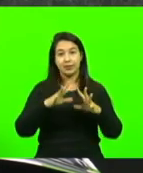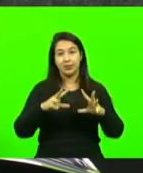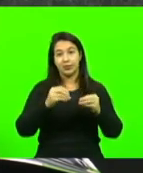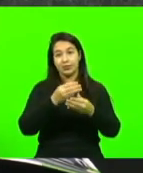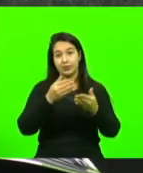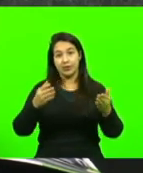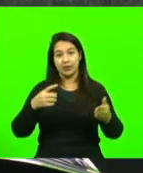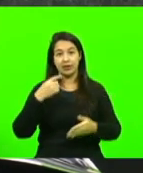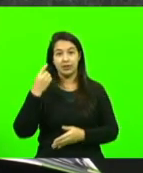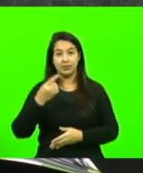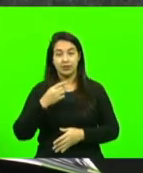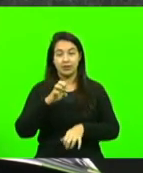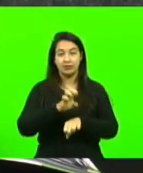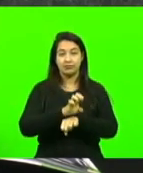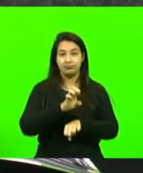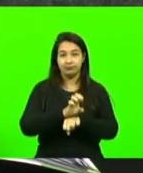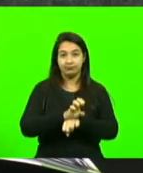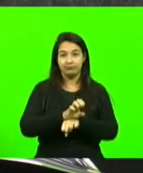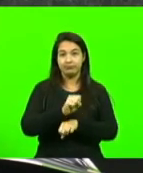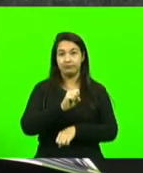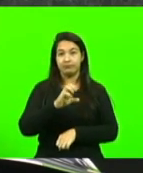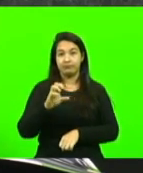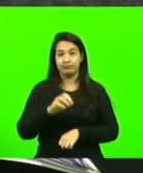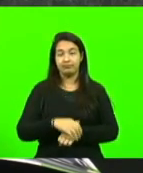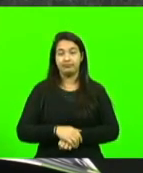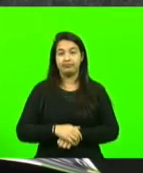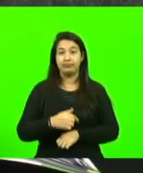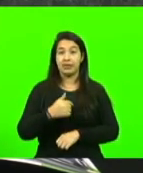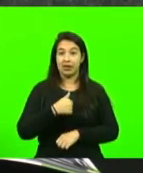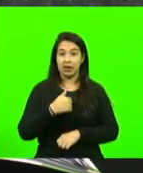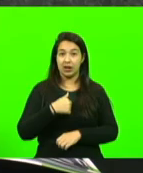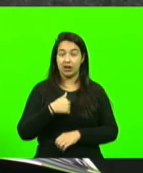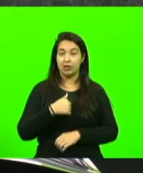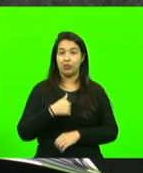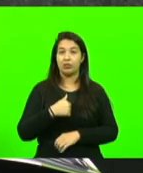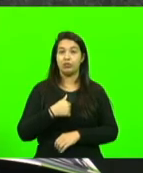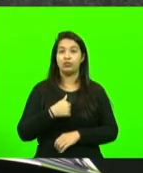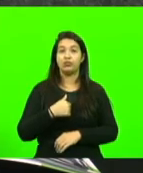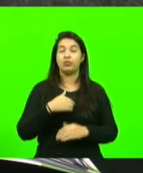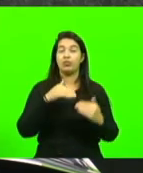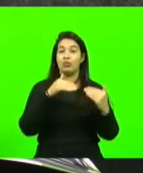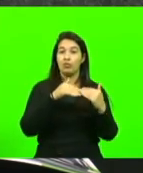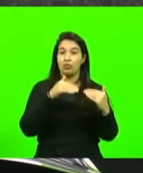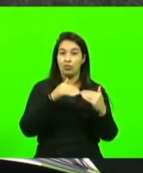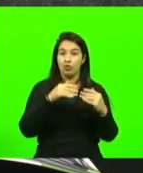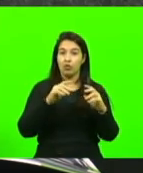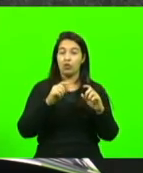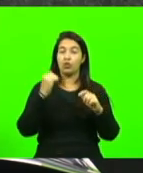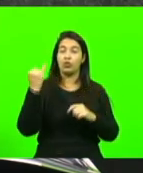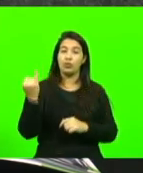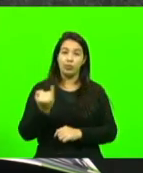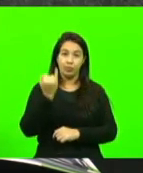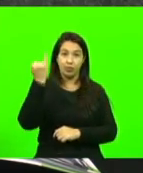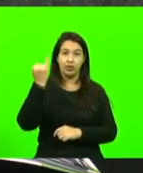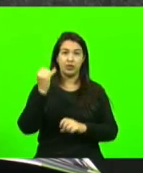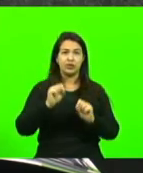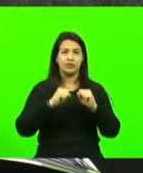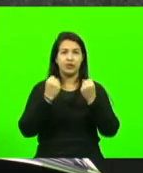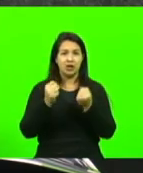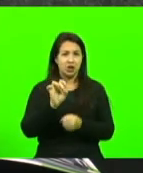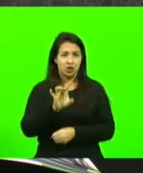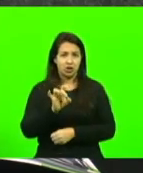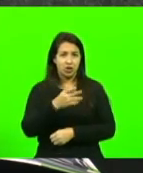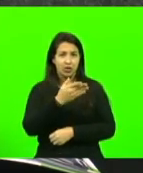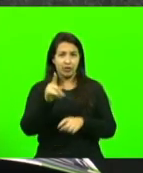deputados estaduais catarinenses a quem é o conclamo sobre a importância da gente defender Não servidor